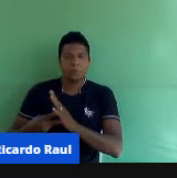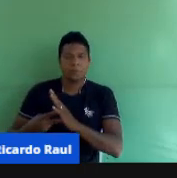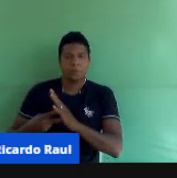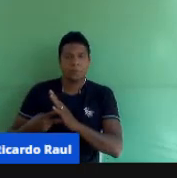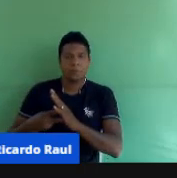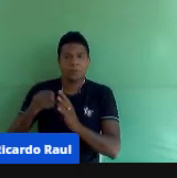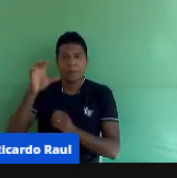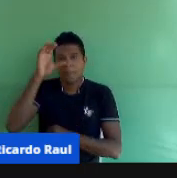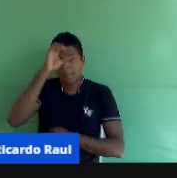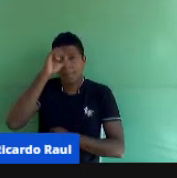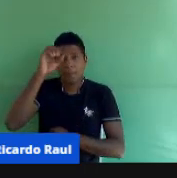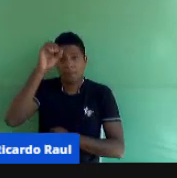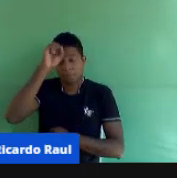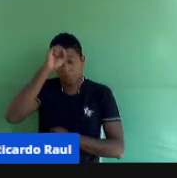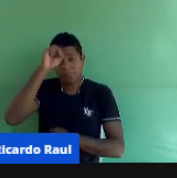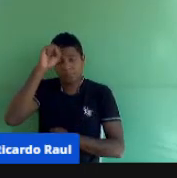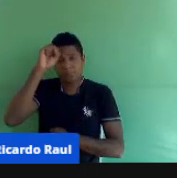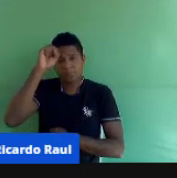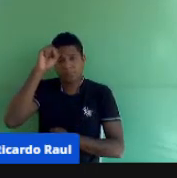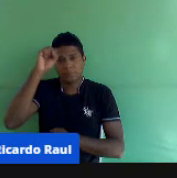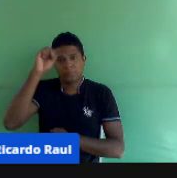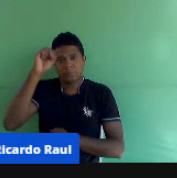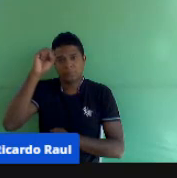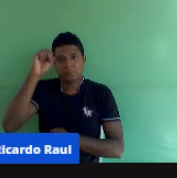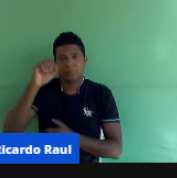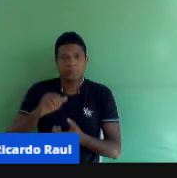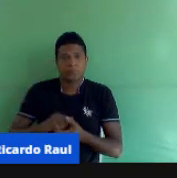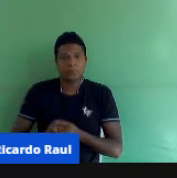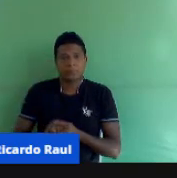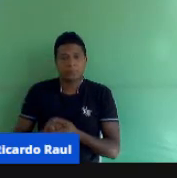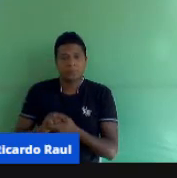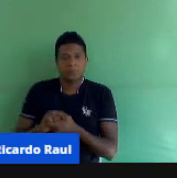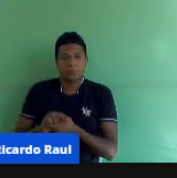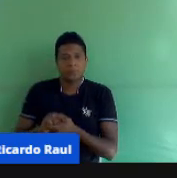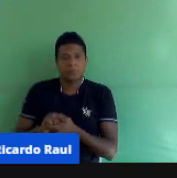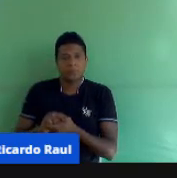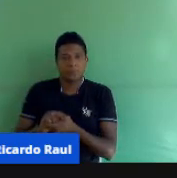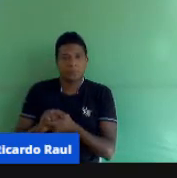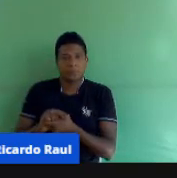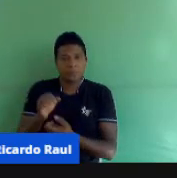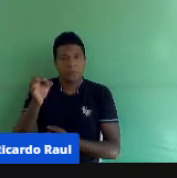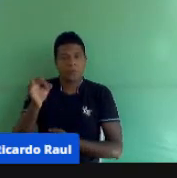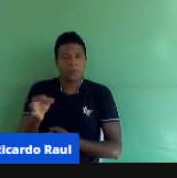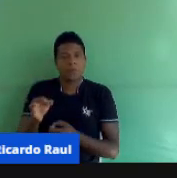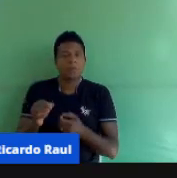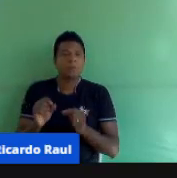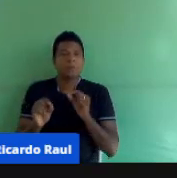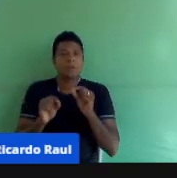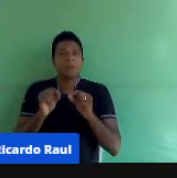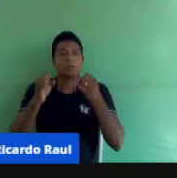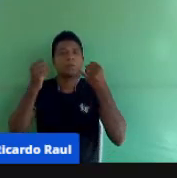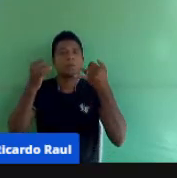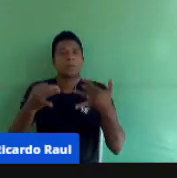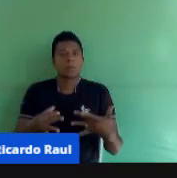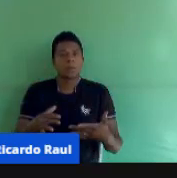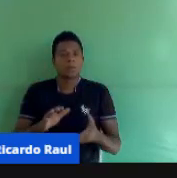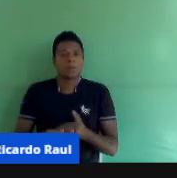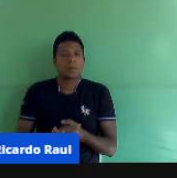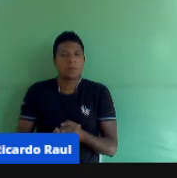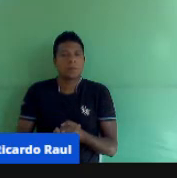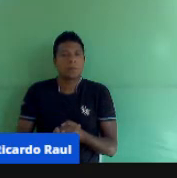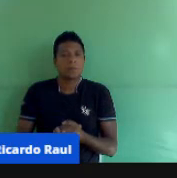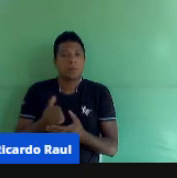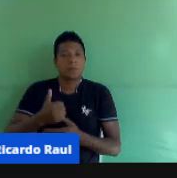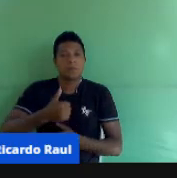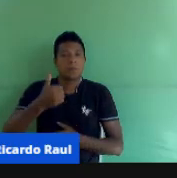aprendizagem produzida por ele seria adequada, ou seja, adequada. O que eu quero dizer com isso? Nesse primeiro momento, eu